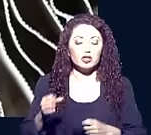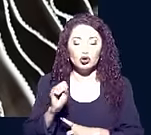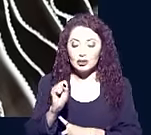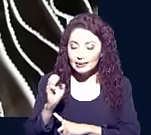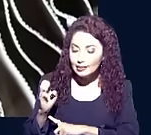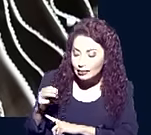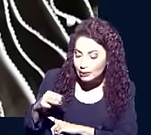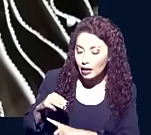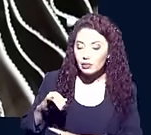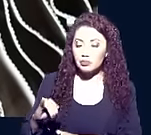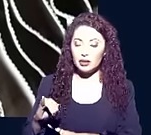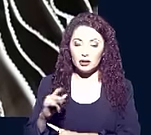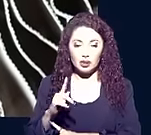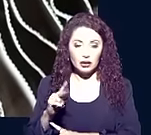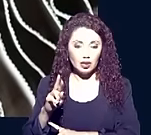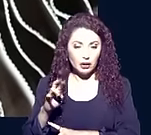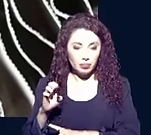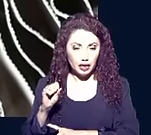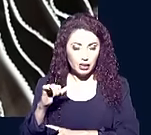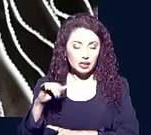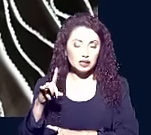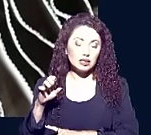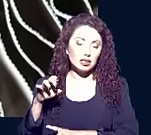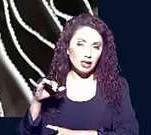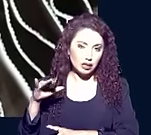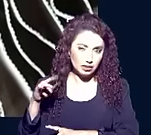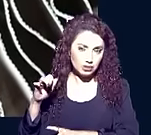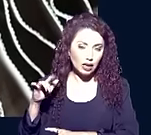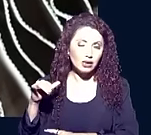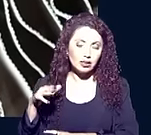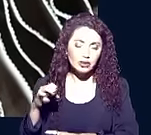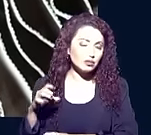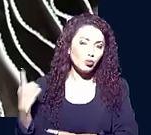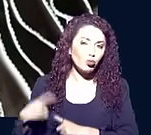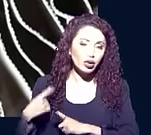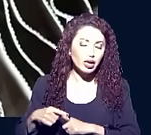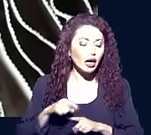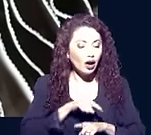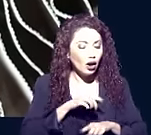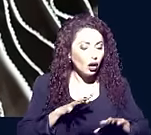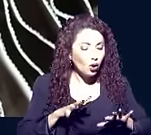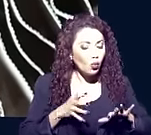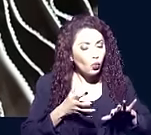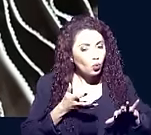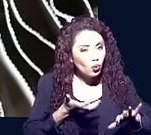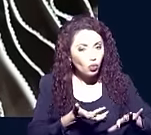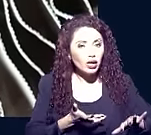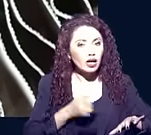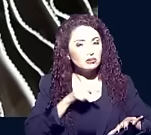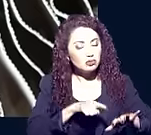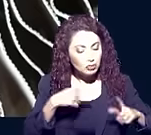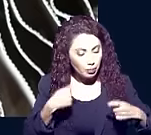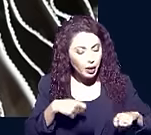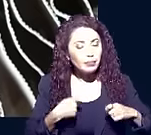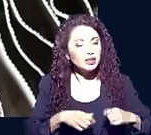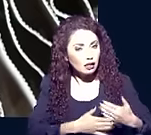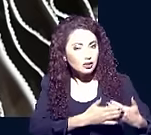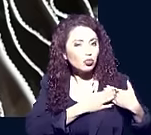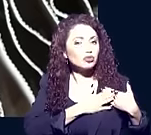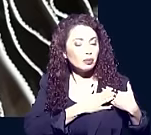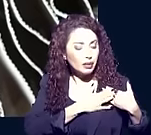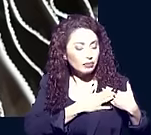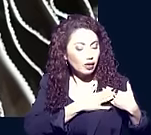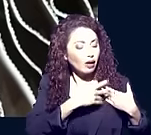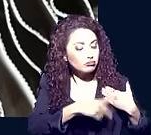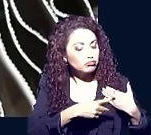tenha responsabilidades no que vota não só bônus tem a ônus nas suas decisões o ministro Barroso presidente do